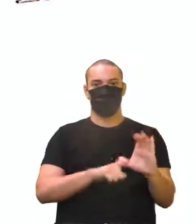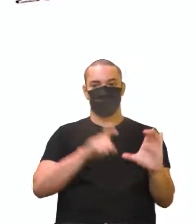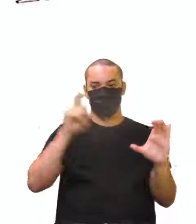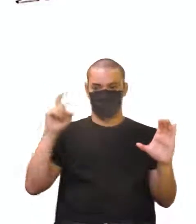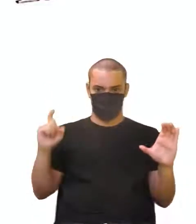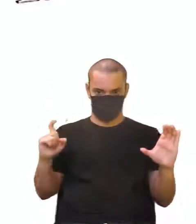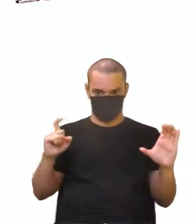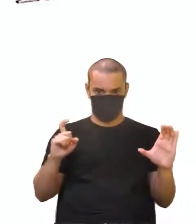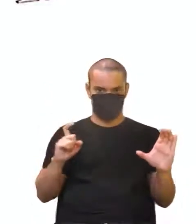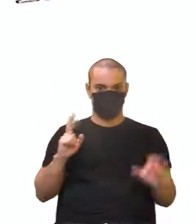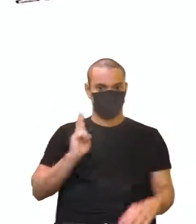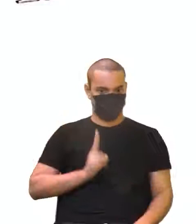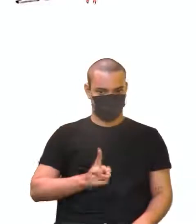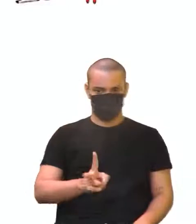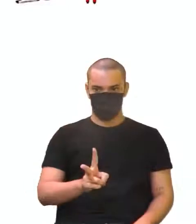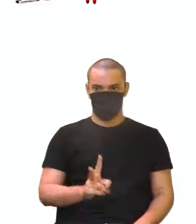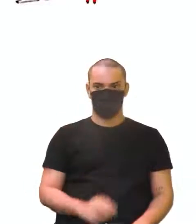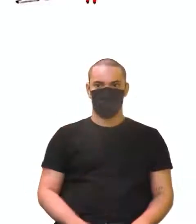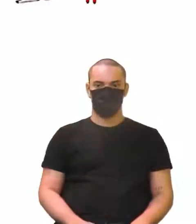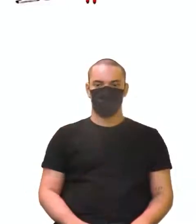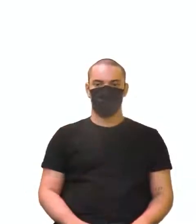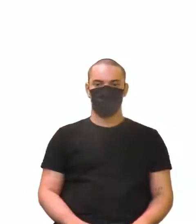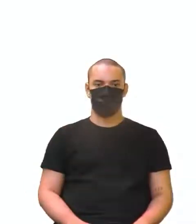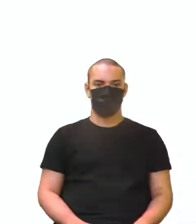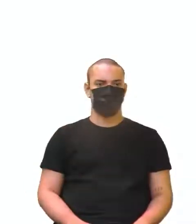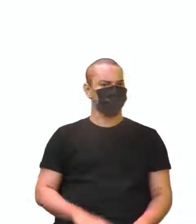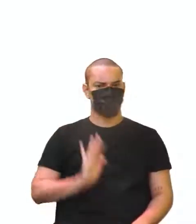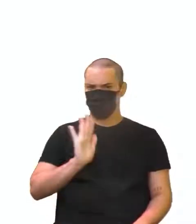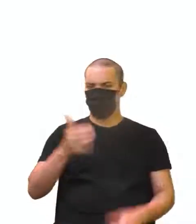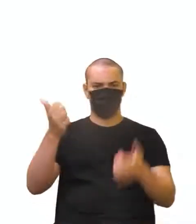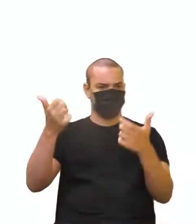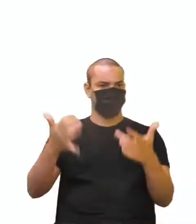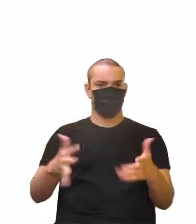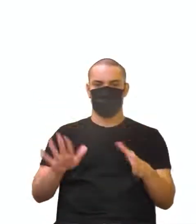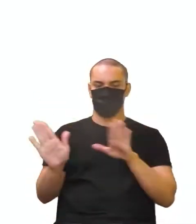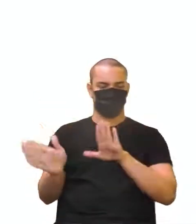Vamos seguindo? Nem vou continuar ali, não. Mas vamos seguindo.